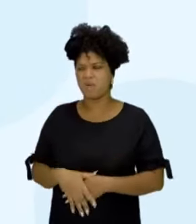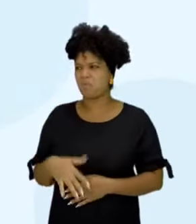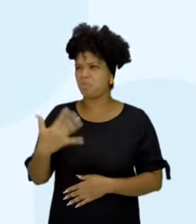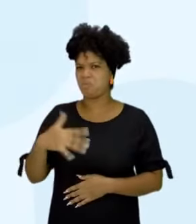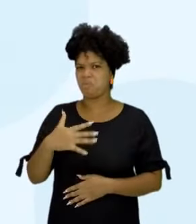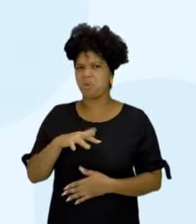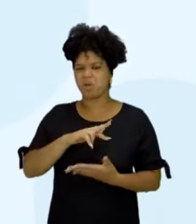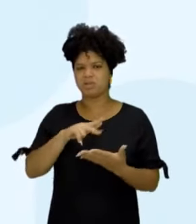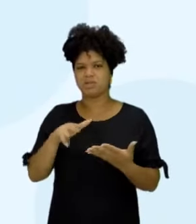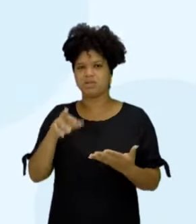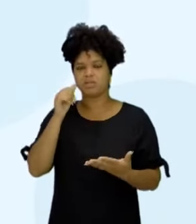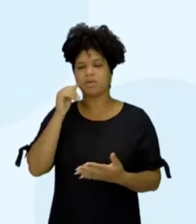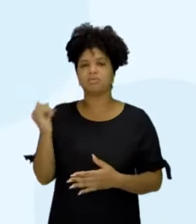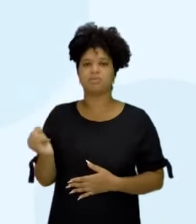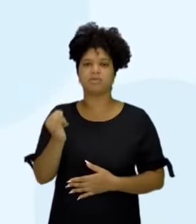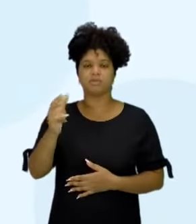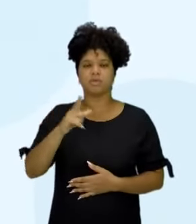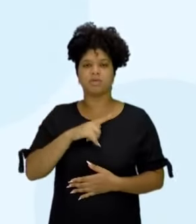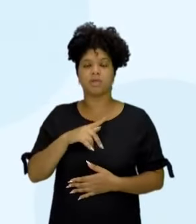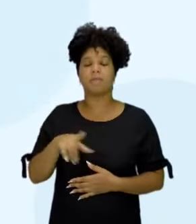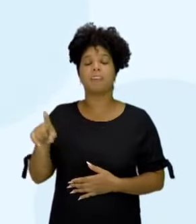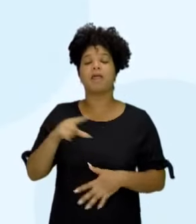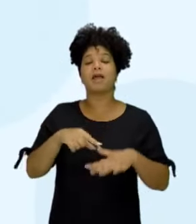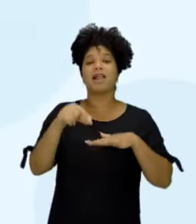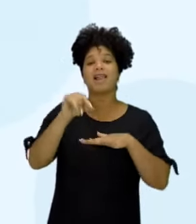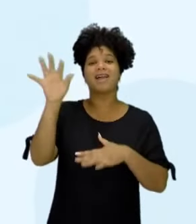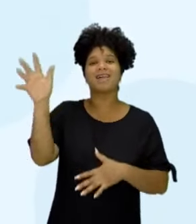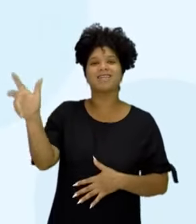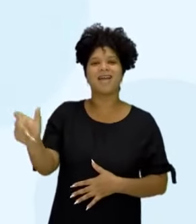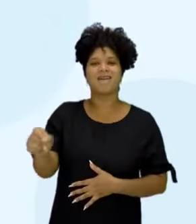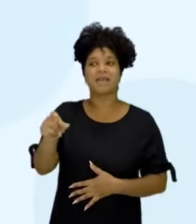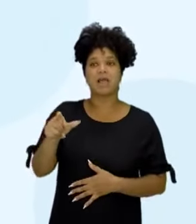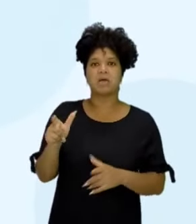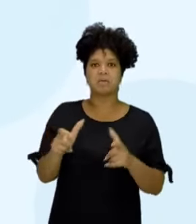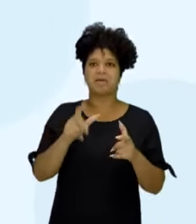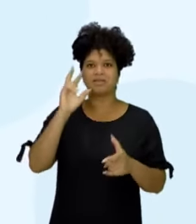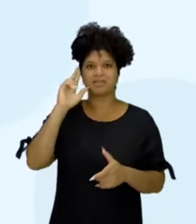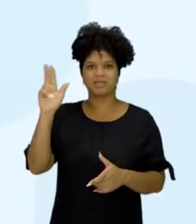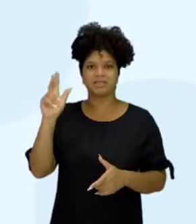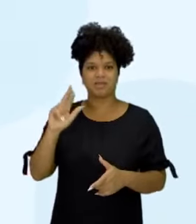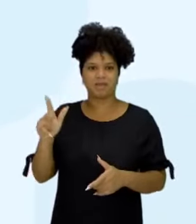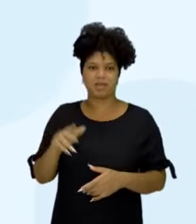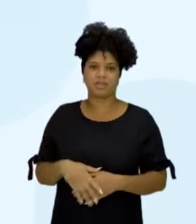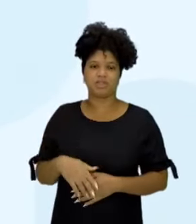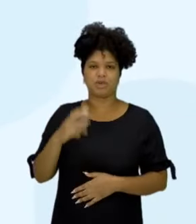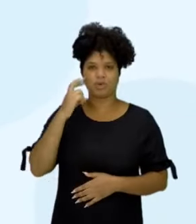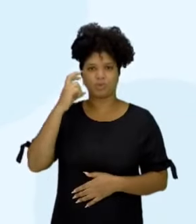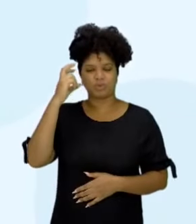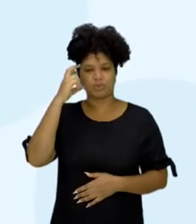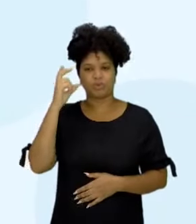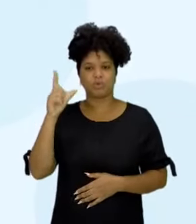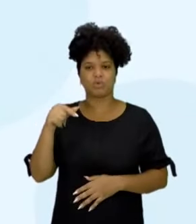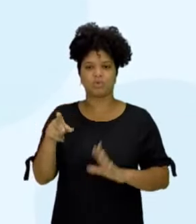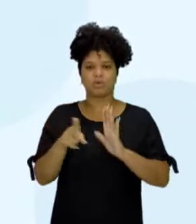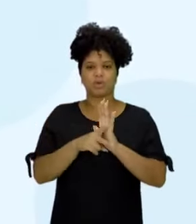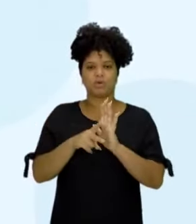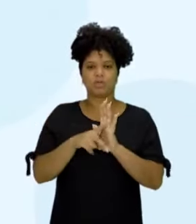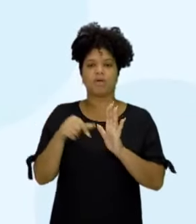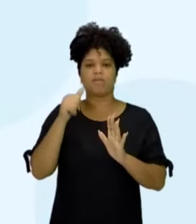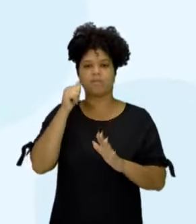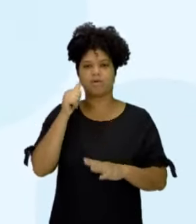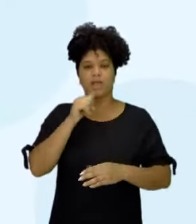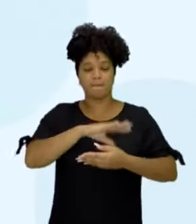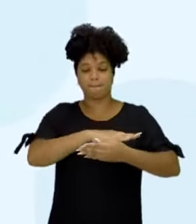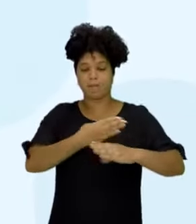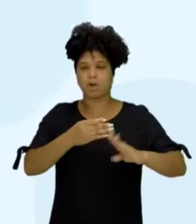né, de um local extremamente diferente culturalmente. Então, ela foi estudar, ela era uma bióloga, né, especialista